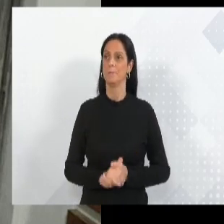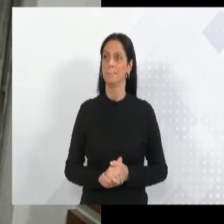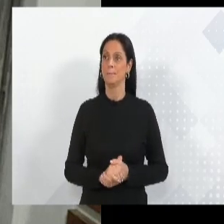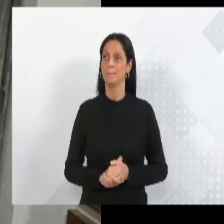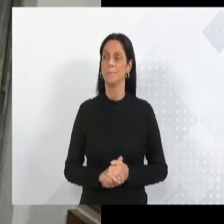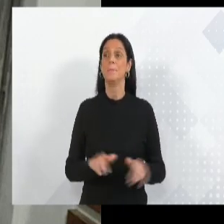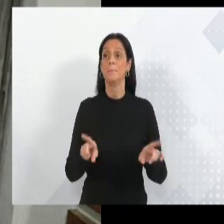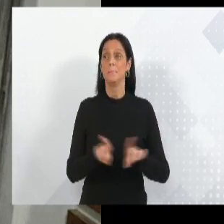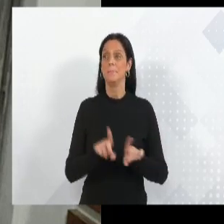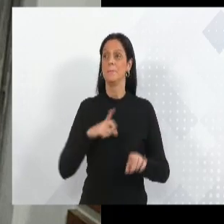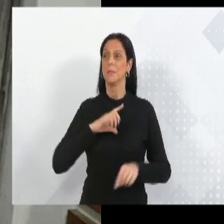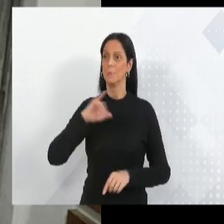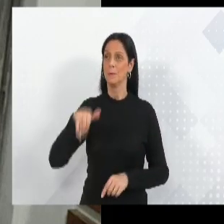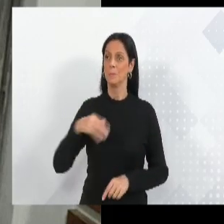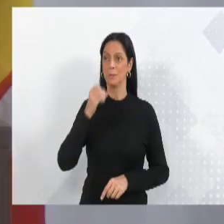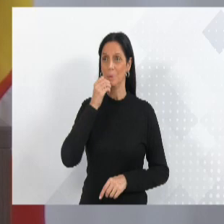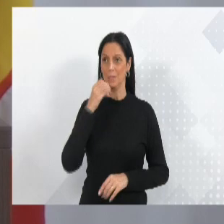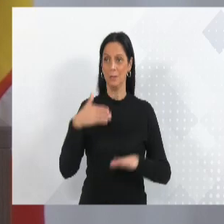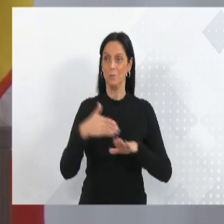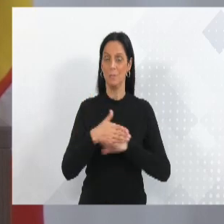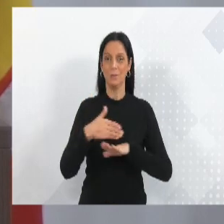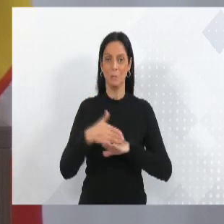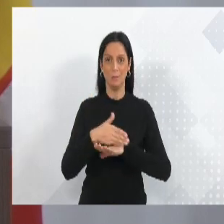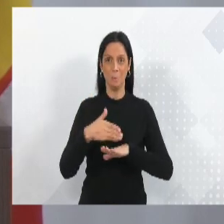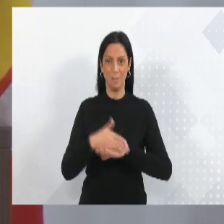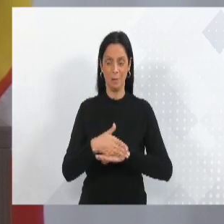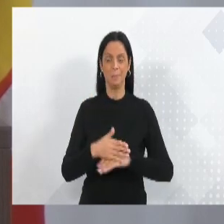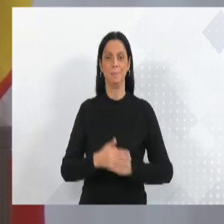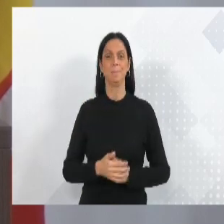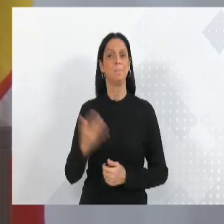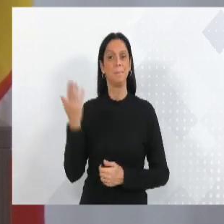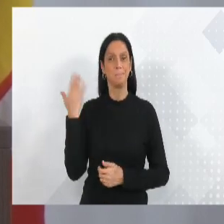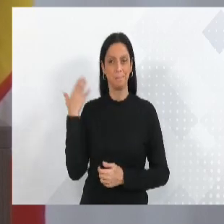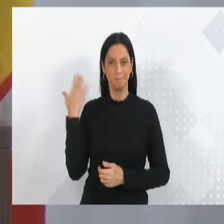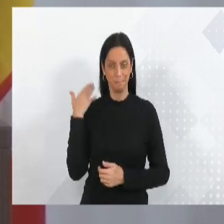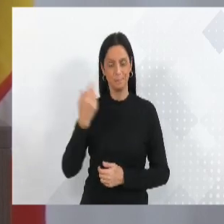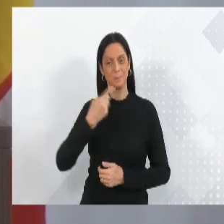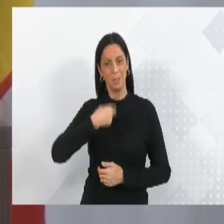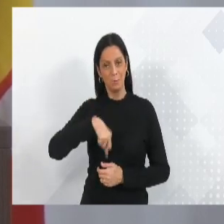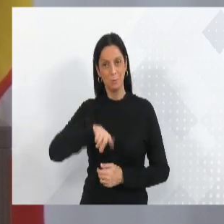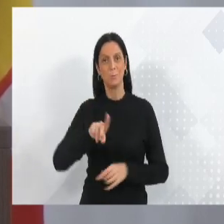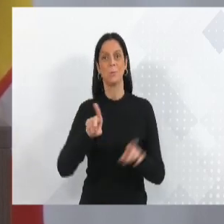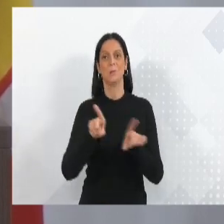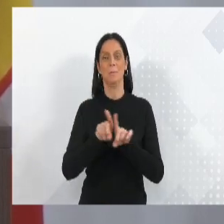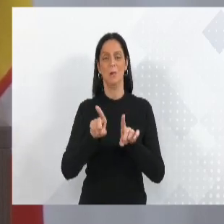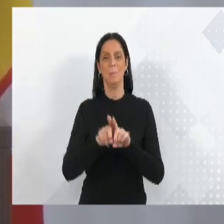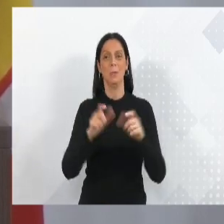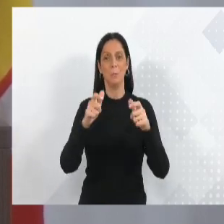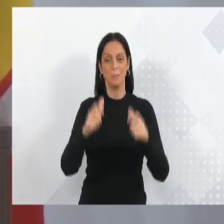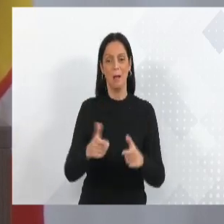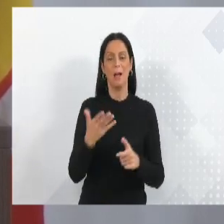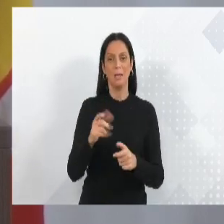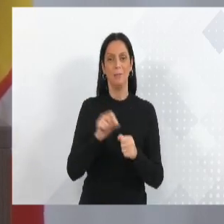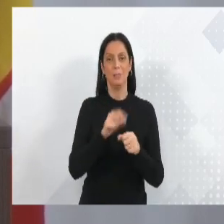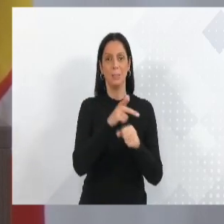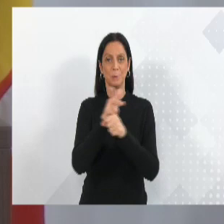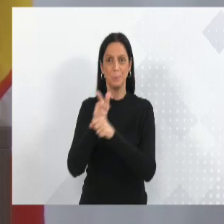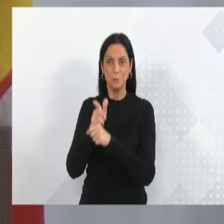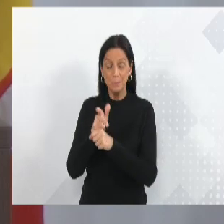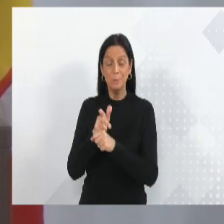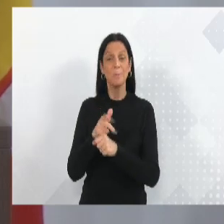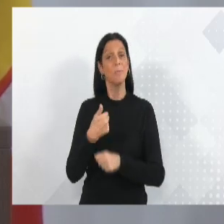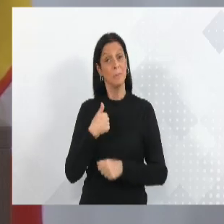teve a oportunidade de participar fui ao encontro de fazer um vídeo e acabei participando indiretamente